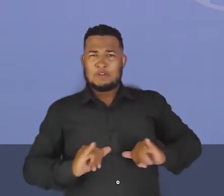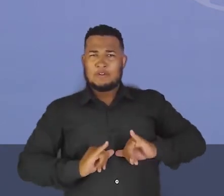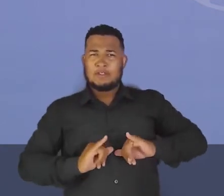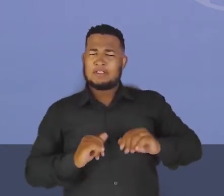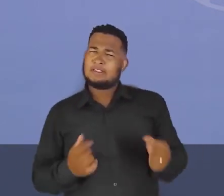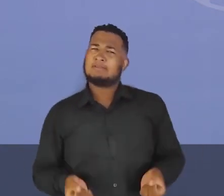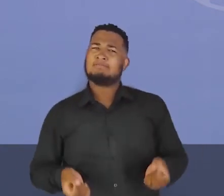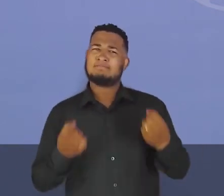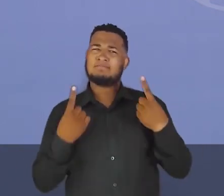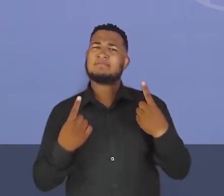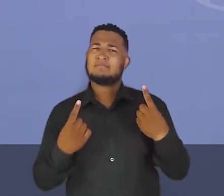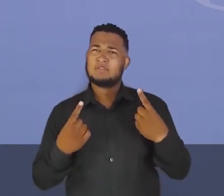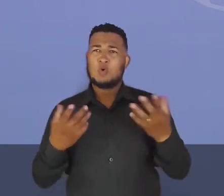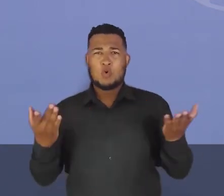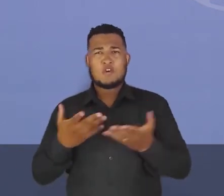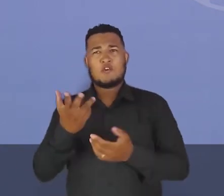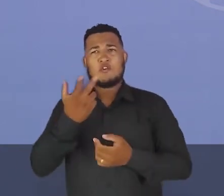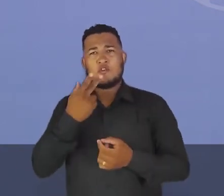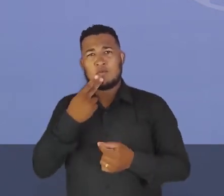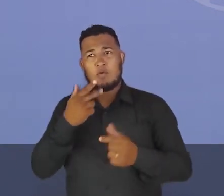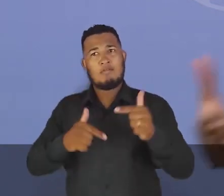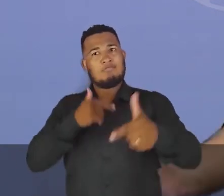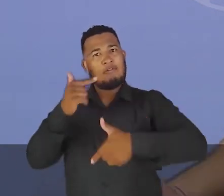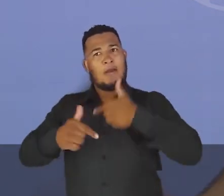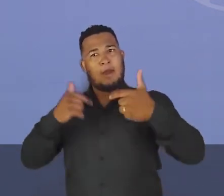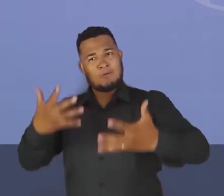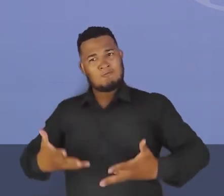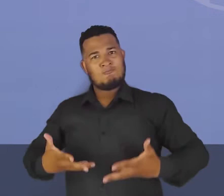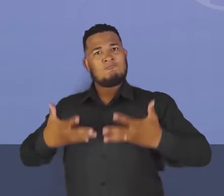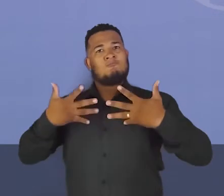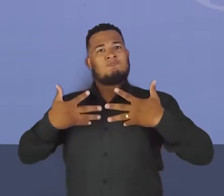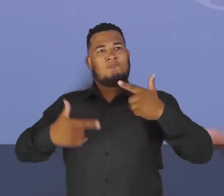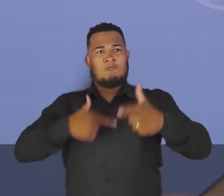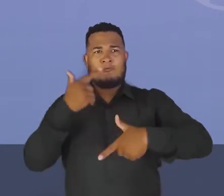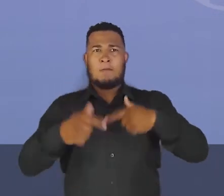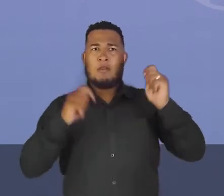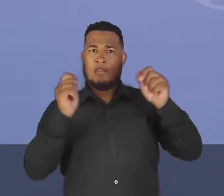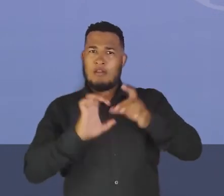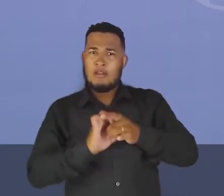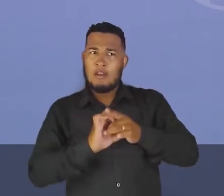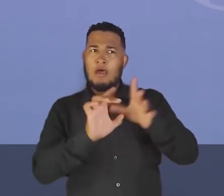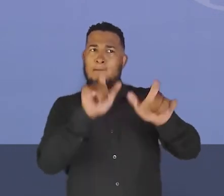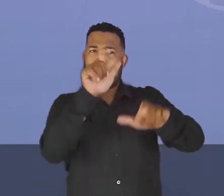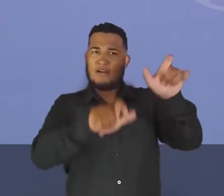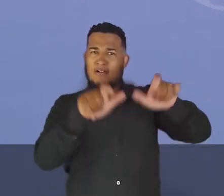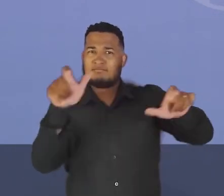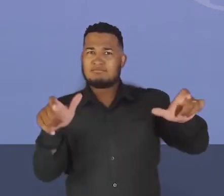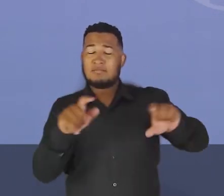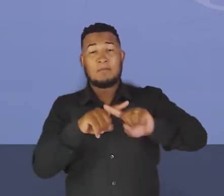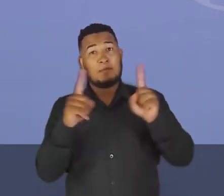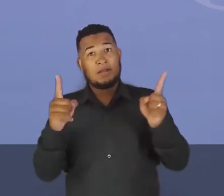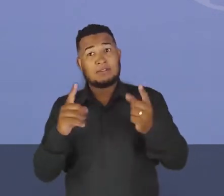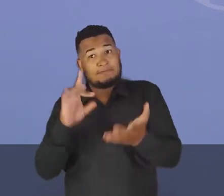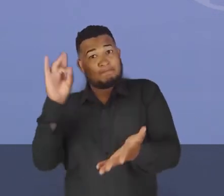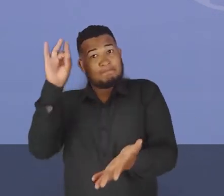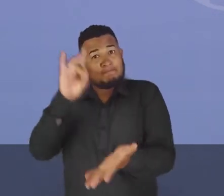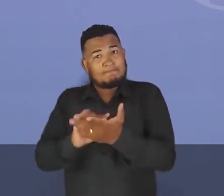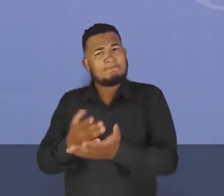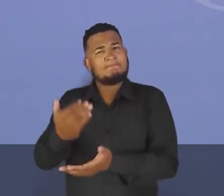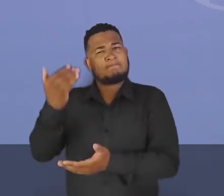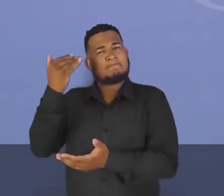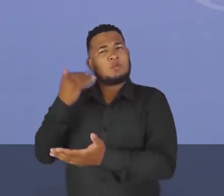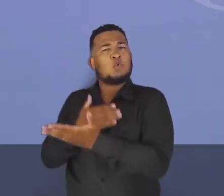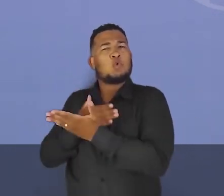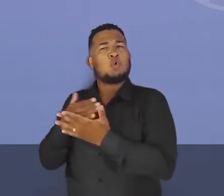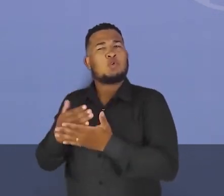Curioso isso, né? Nós falamos tanto hoje que o trabalho engrandece, que o trabalho liberta as pessoas, mas na sua origem o